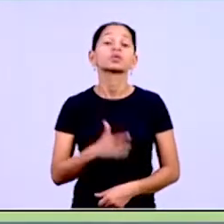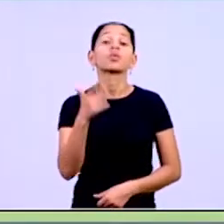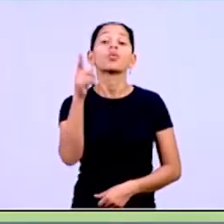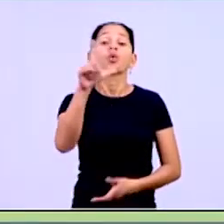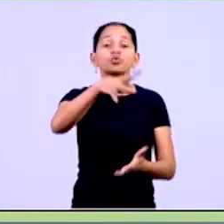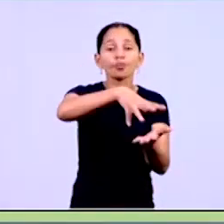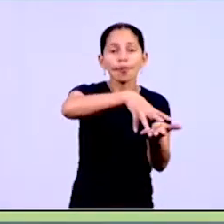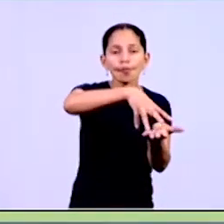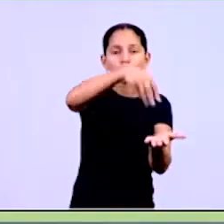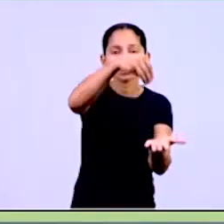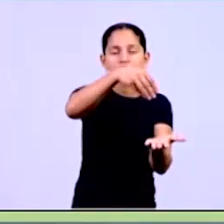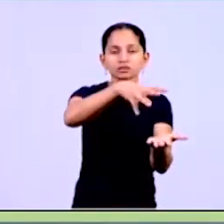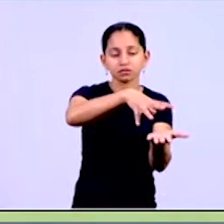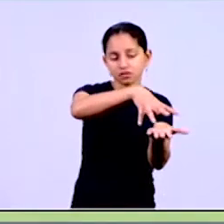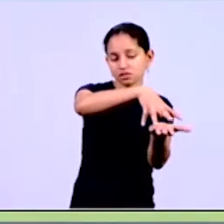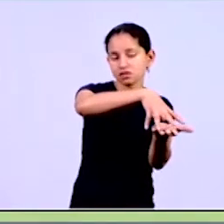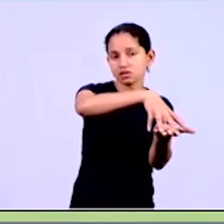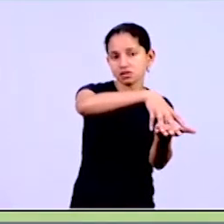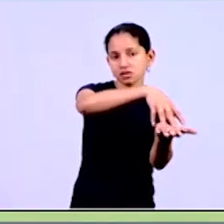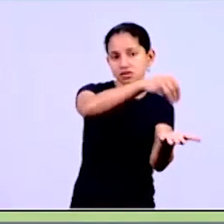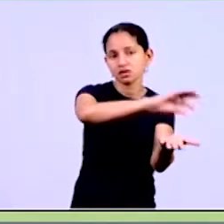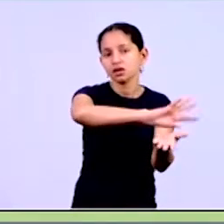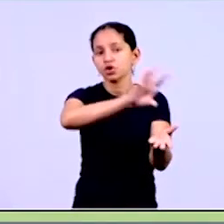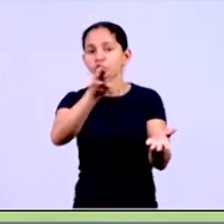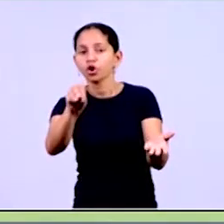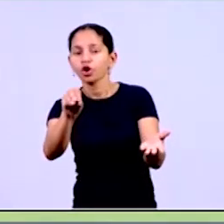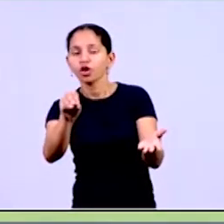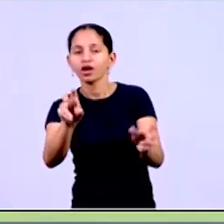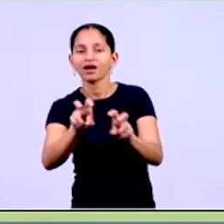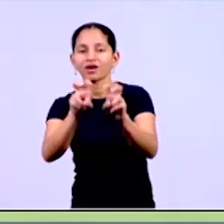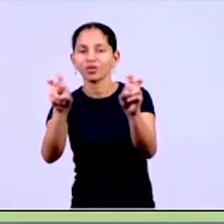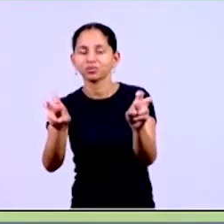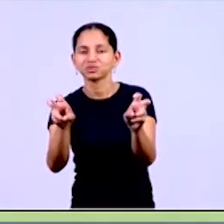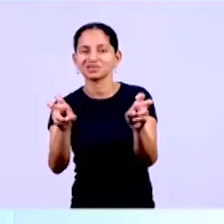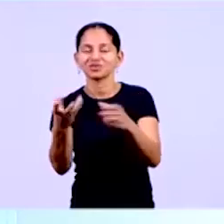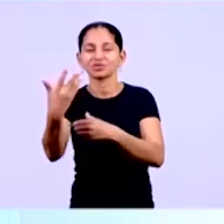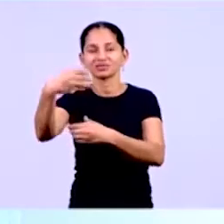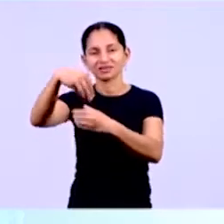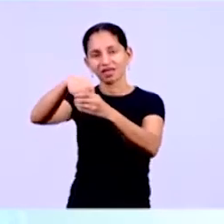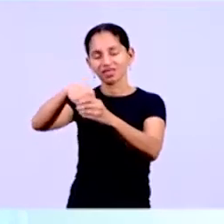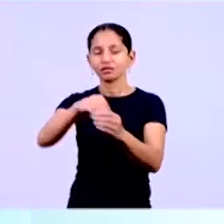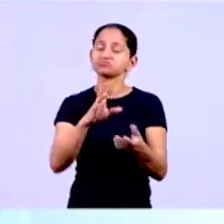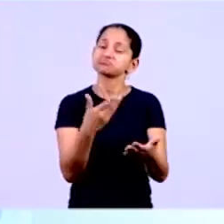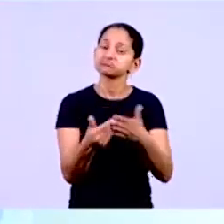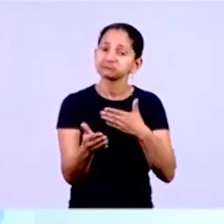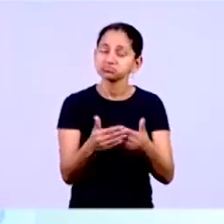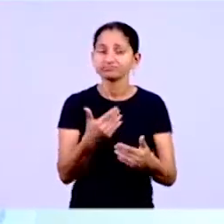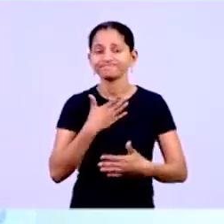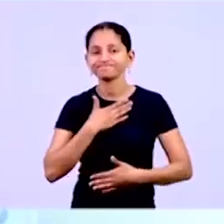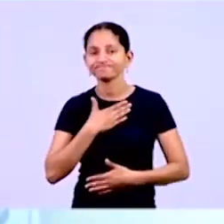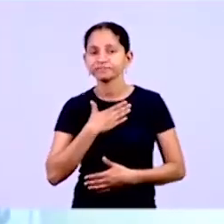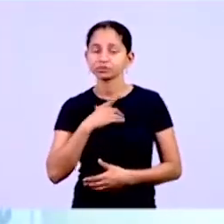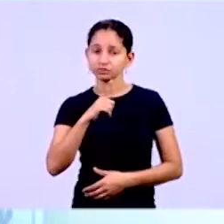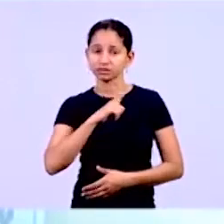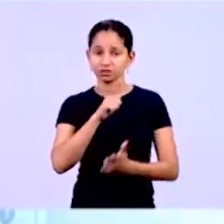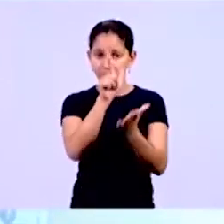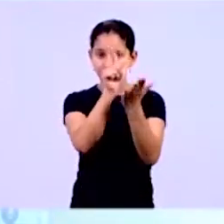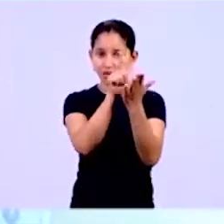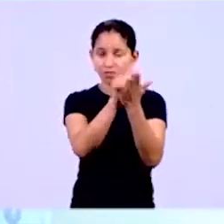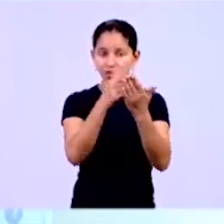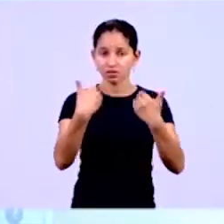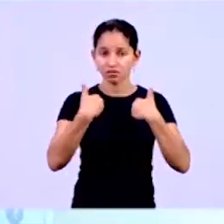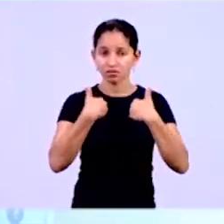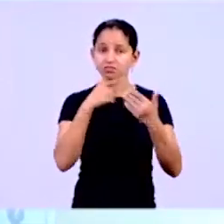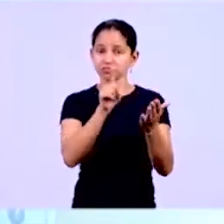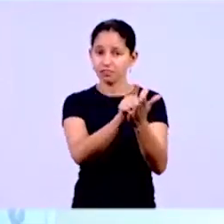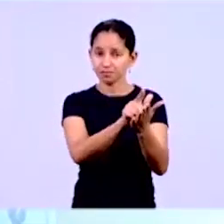Scanners, para quem não sabe, eu tenho um texto, uma figura que eu quero puxar para o computador, está no papel,